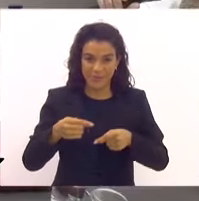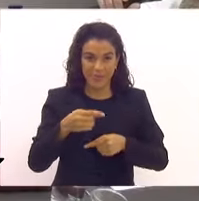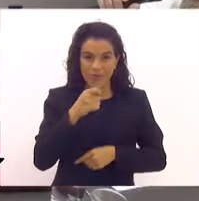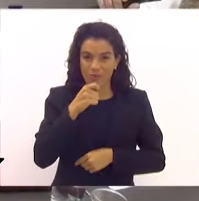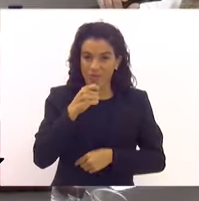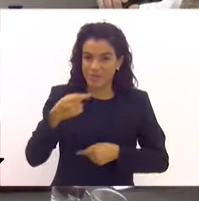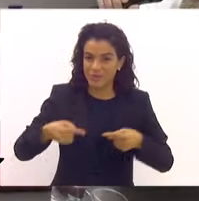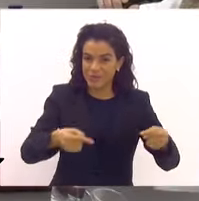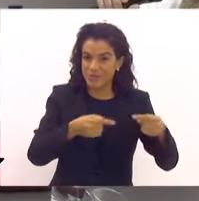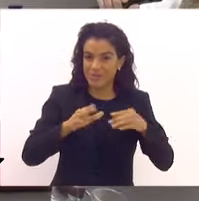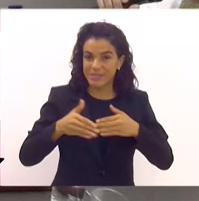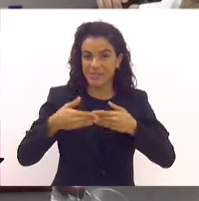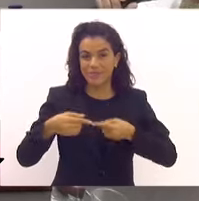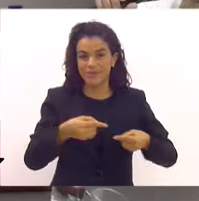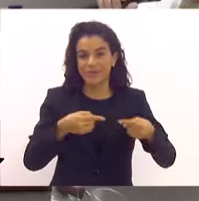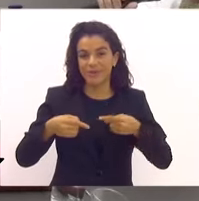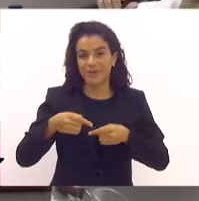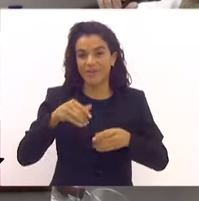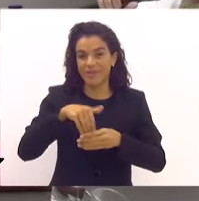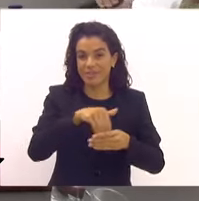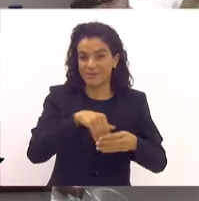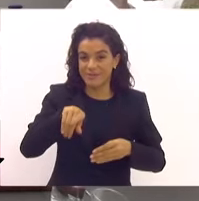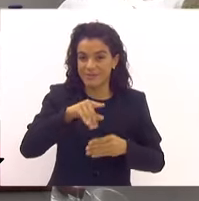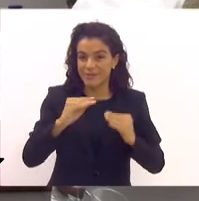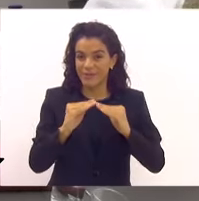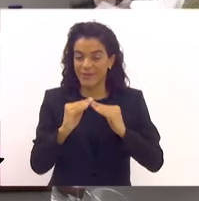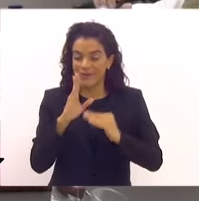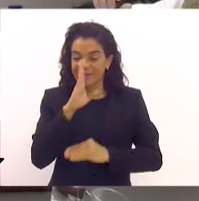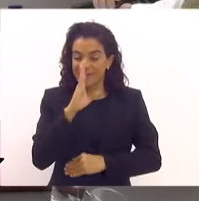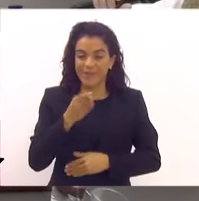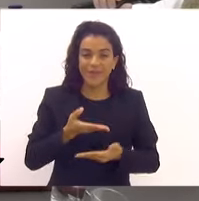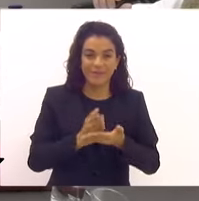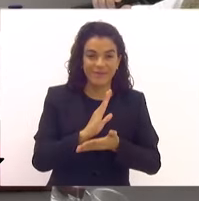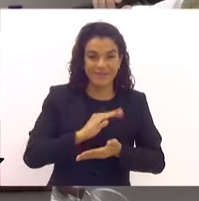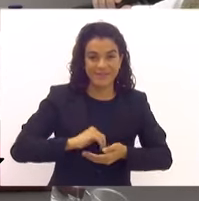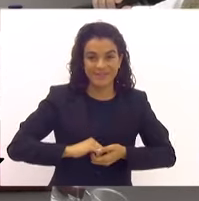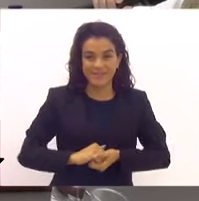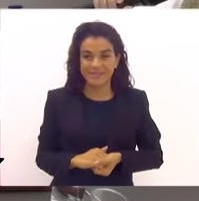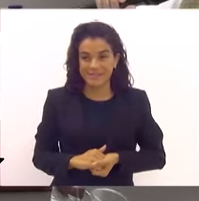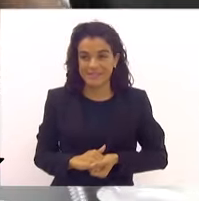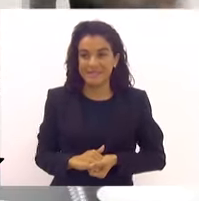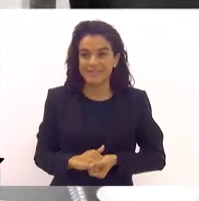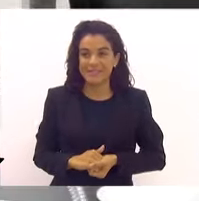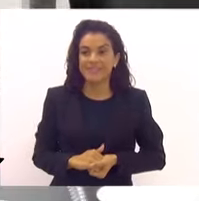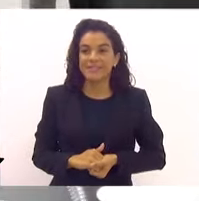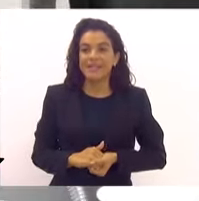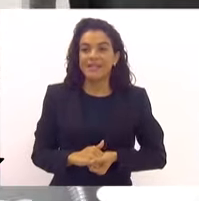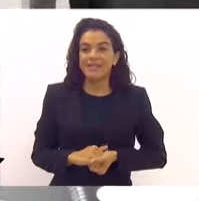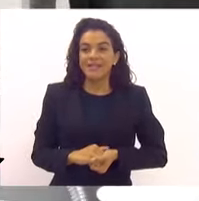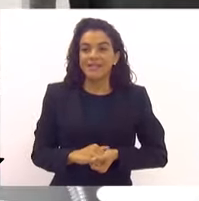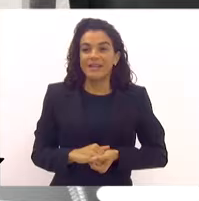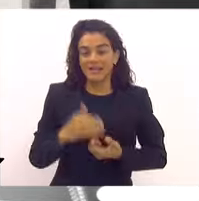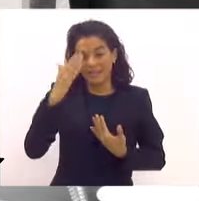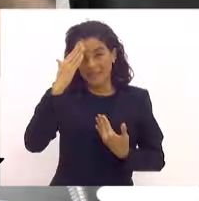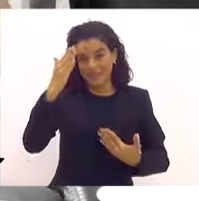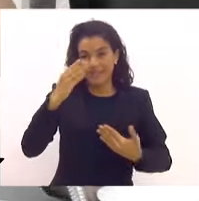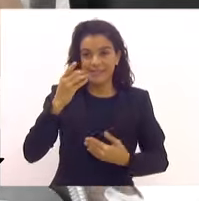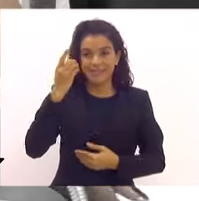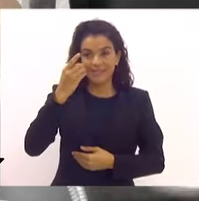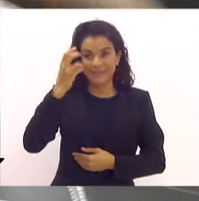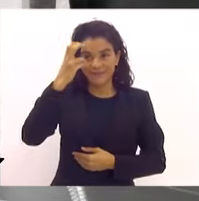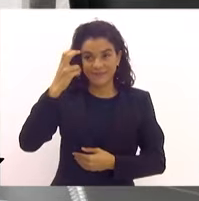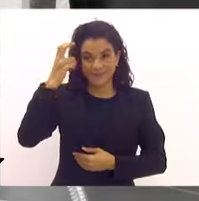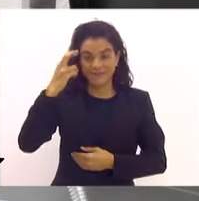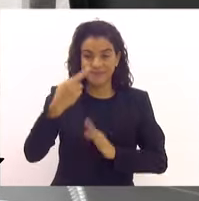havendo quem queira discutir, encerrada a discussão. Em votação. Senhores que aprovam, permaneçam como estão. Aprovado. Agradeço à deputada Verônica